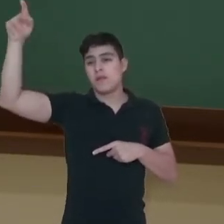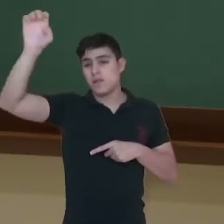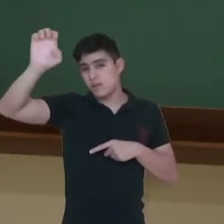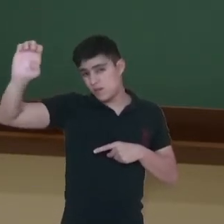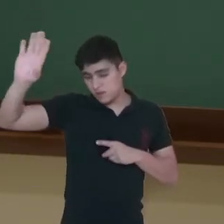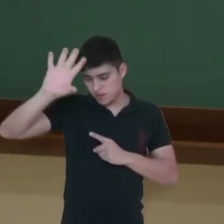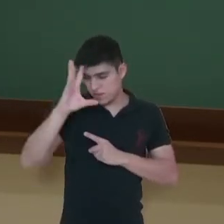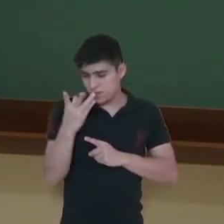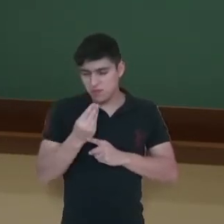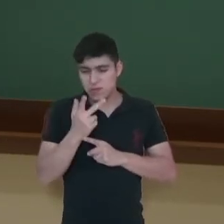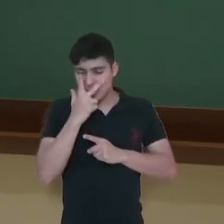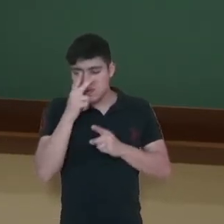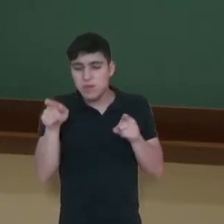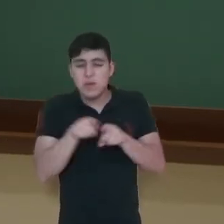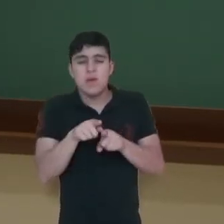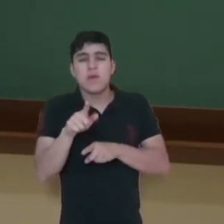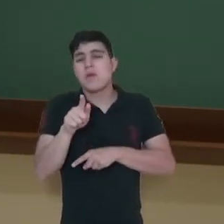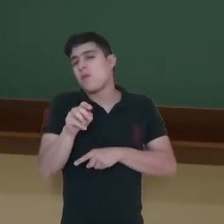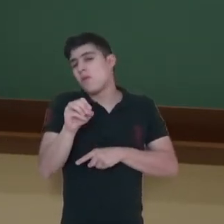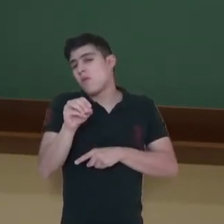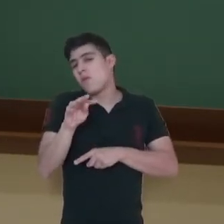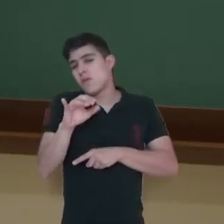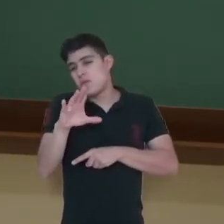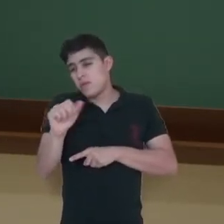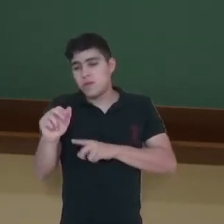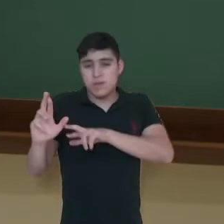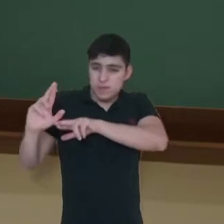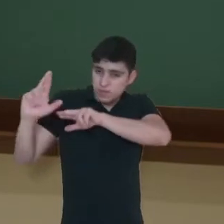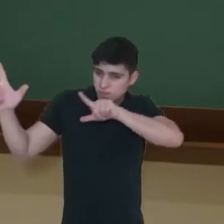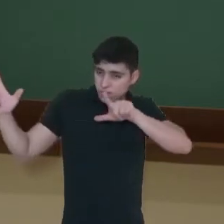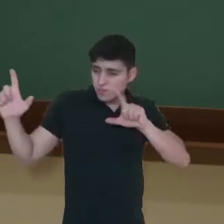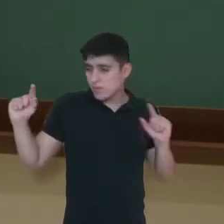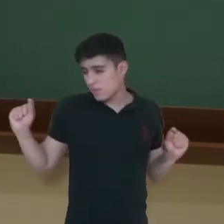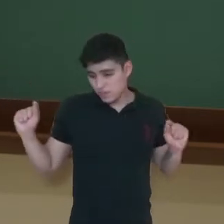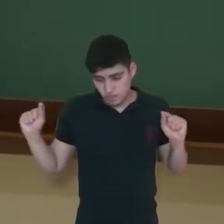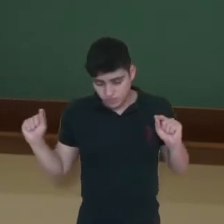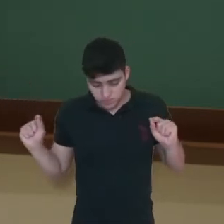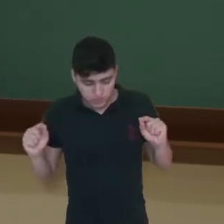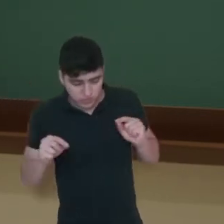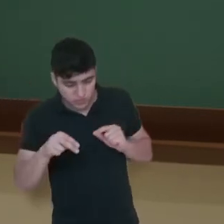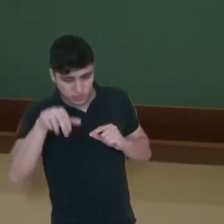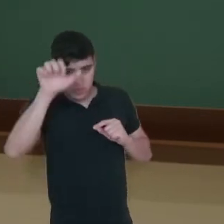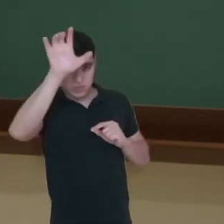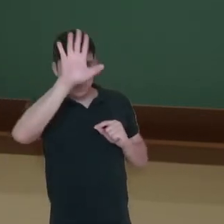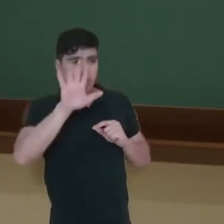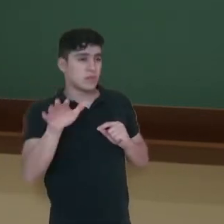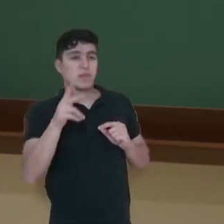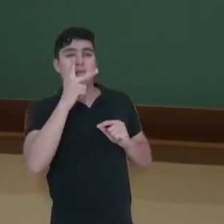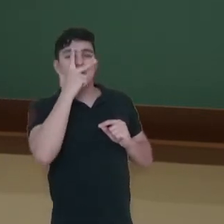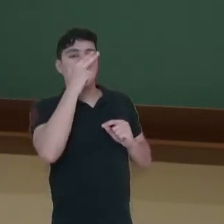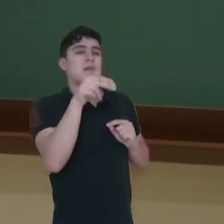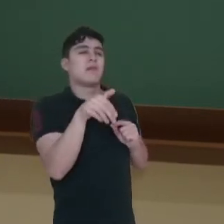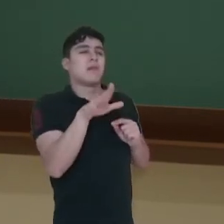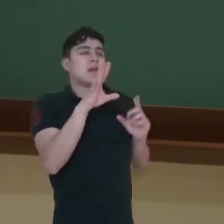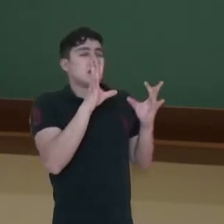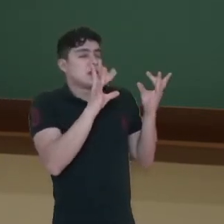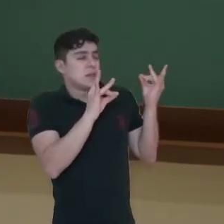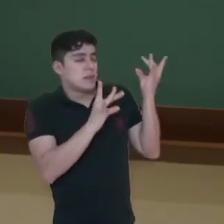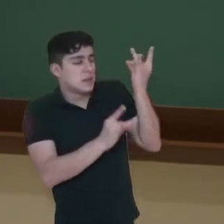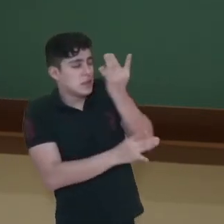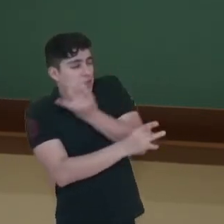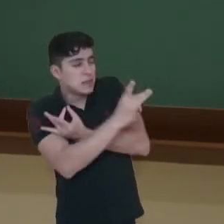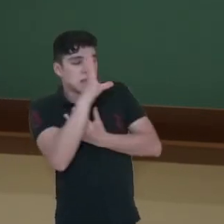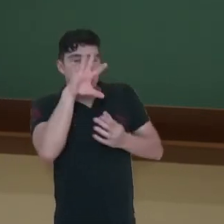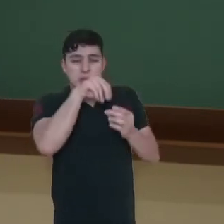de arte muito parecida com a gótica. A única coisa que o pessoal do norte fazia muito detalhamento, então era muito detalhe dentro